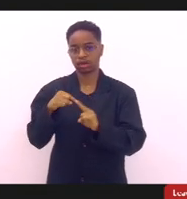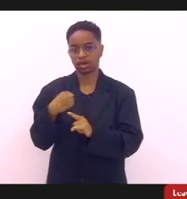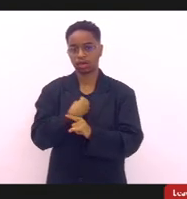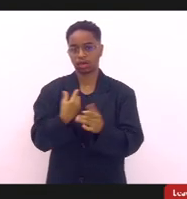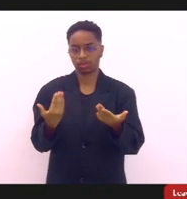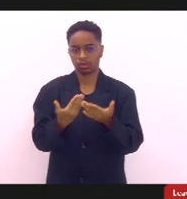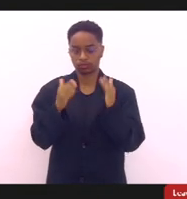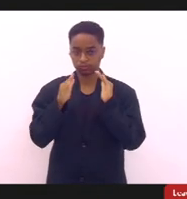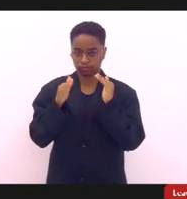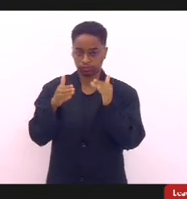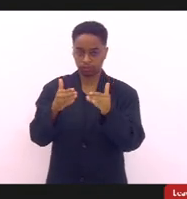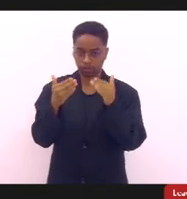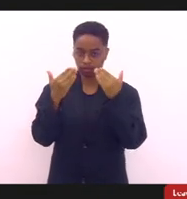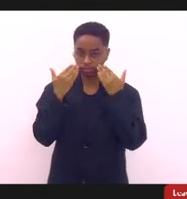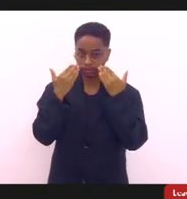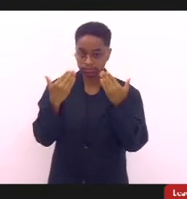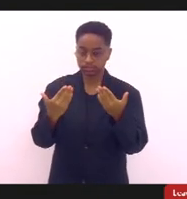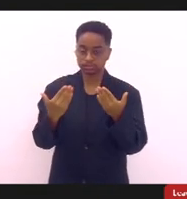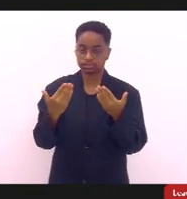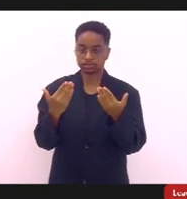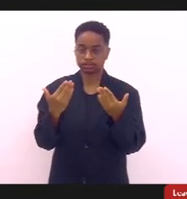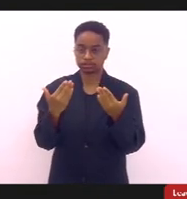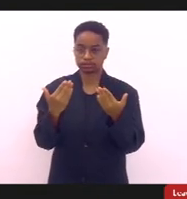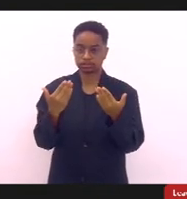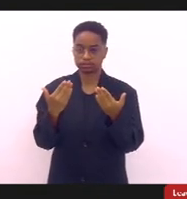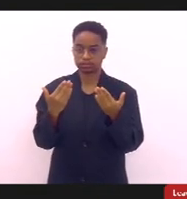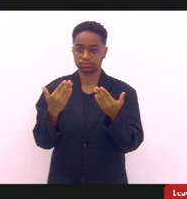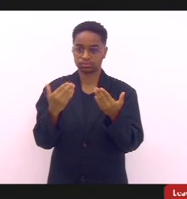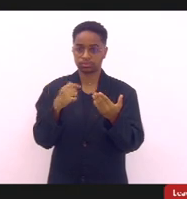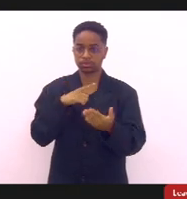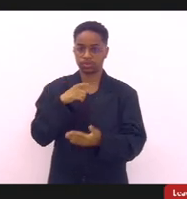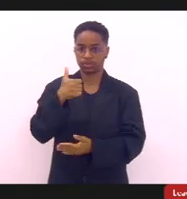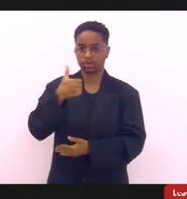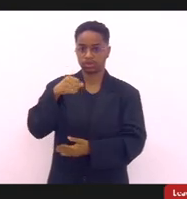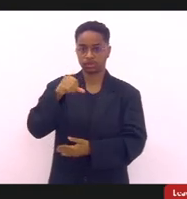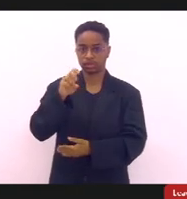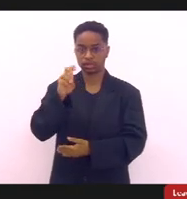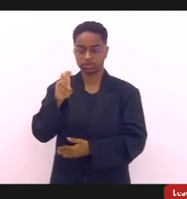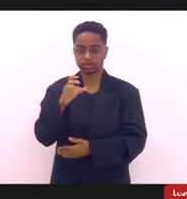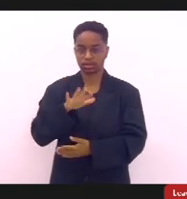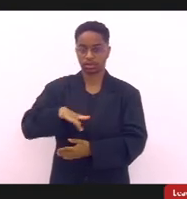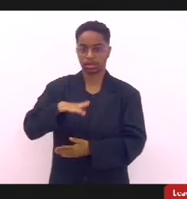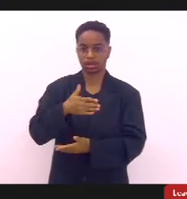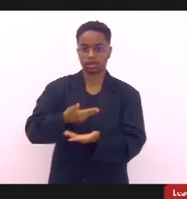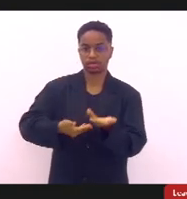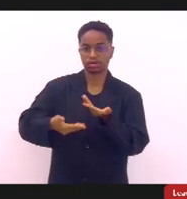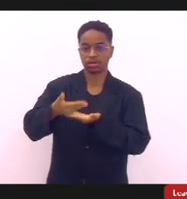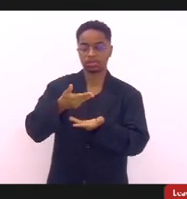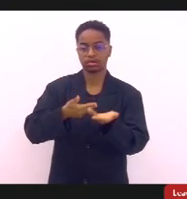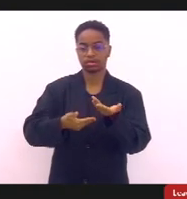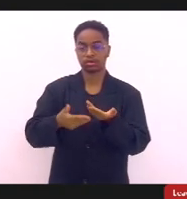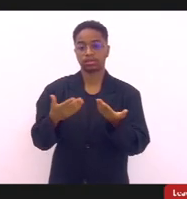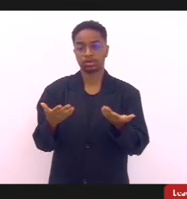nessa apresentação a parte dos 196 em termos de cooperação. Então, aqui a gente tem